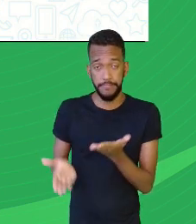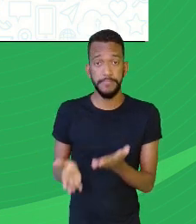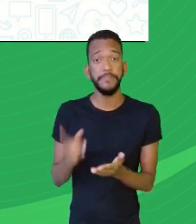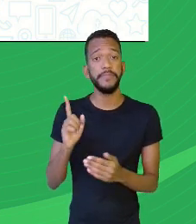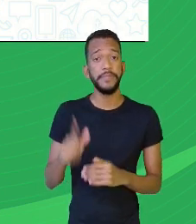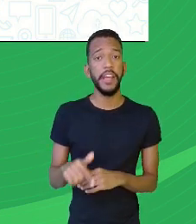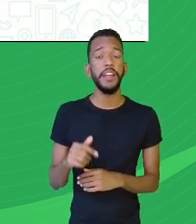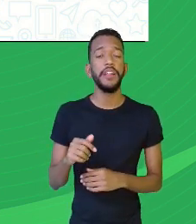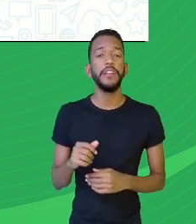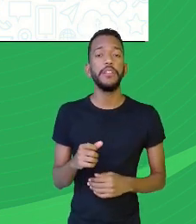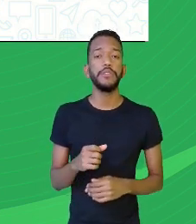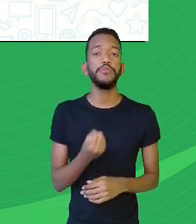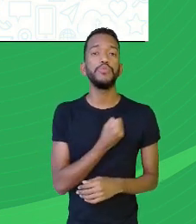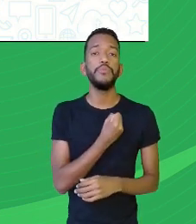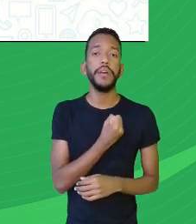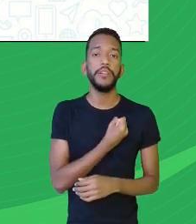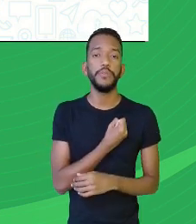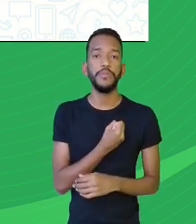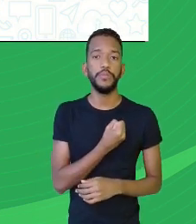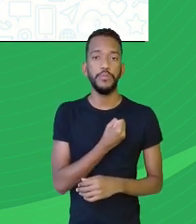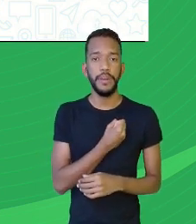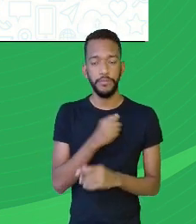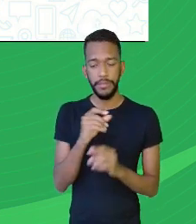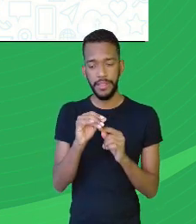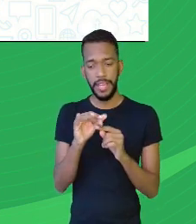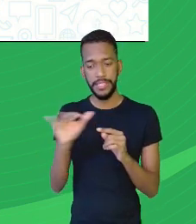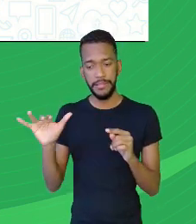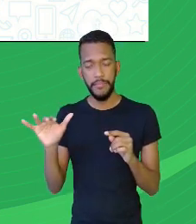decimal. É a representação do nosso número